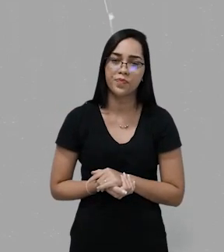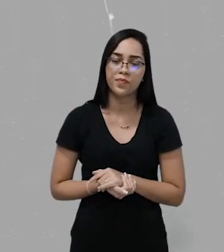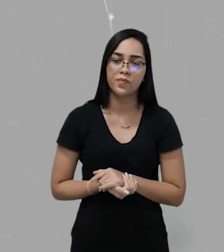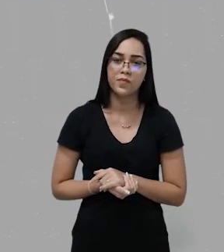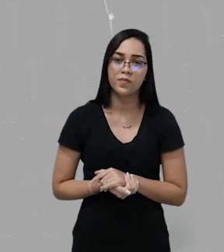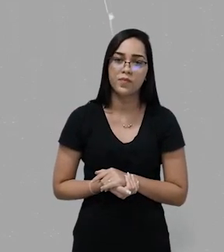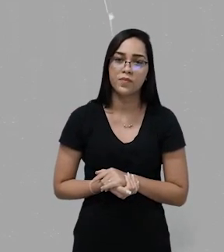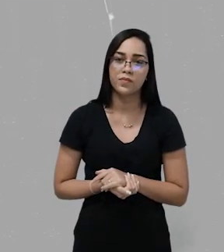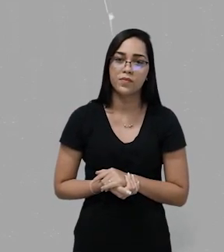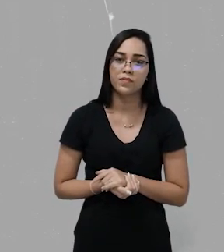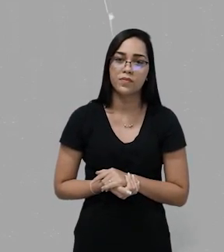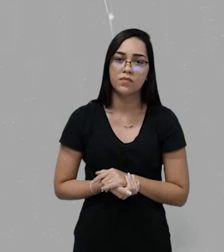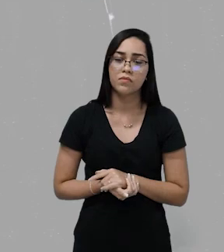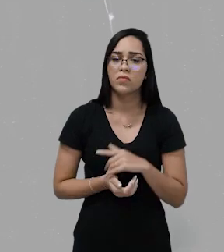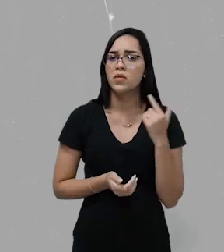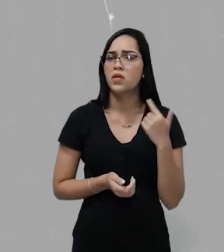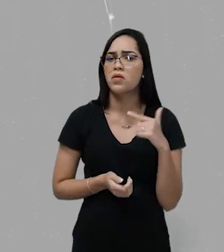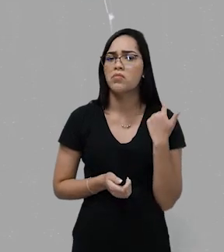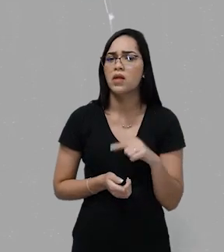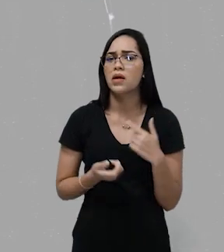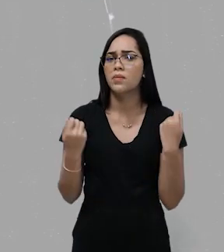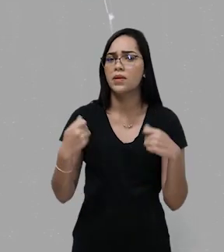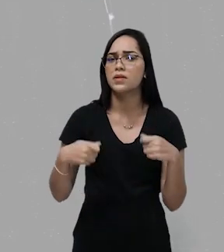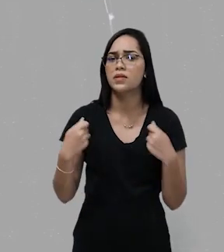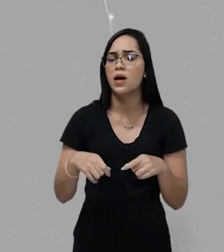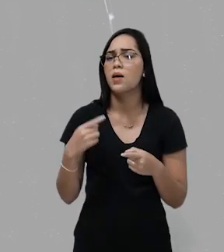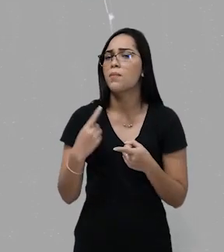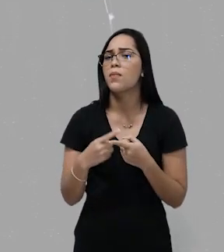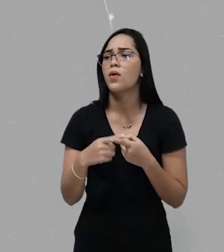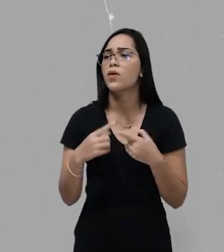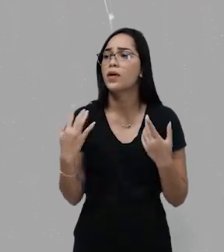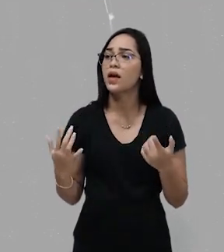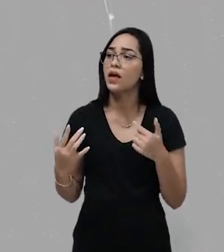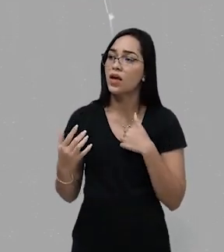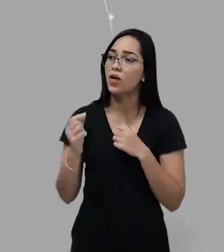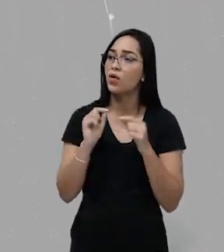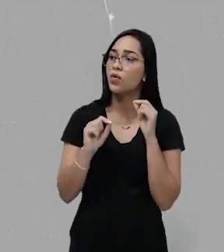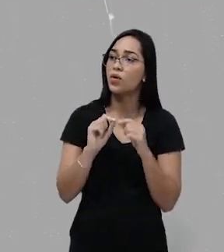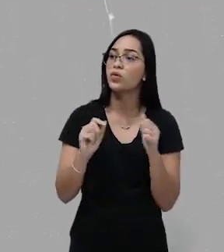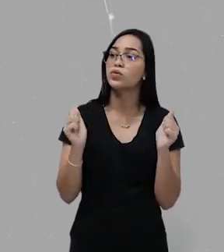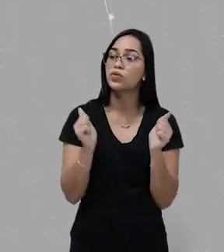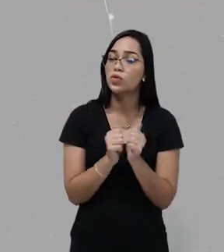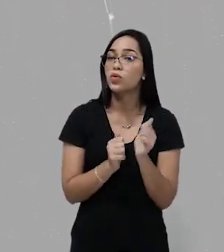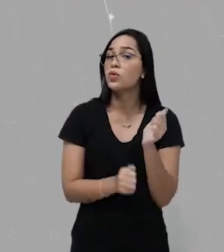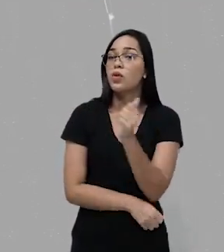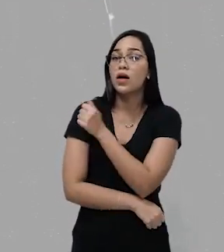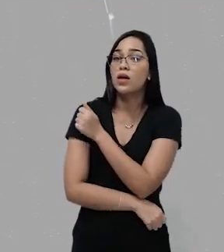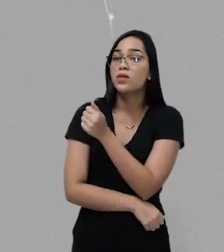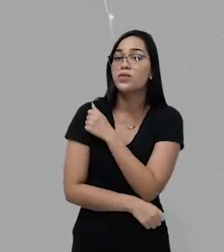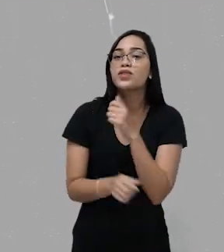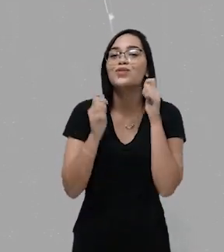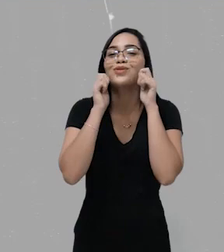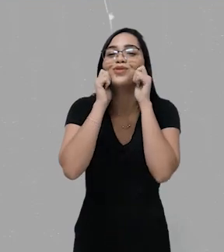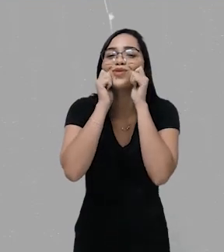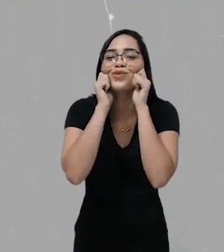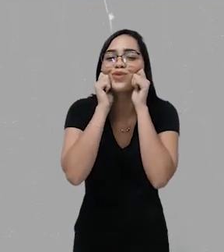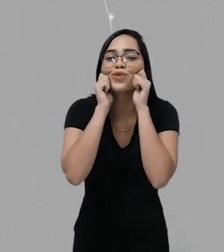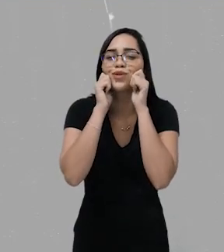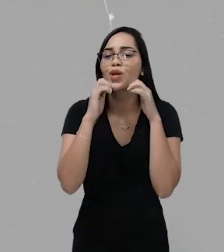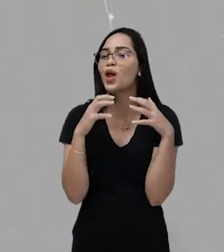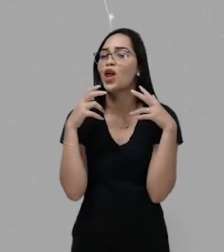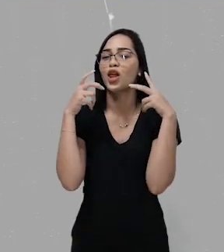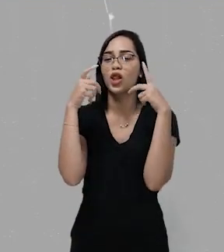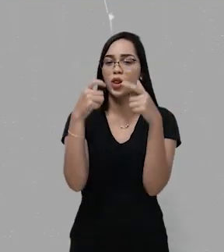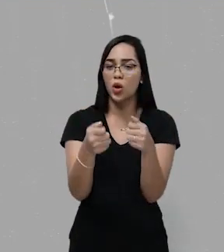é o contrário. Eu não tenho nenhuma necessidade disso. Por quê? Porque eu estou lidando com os nossos alunos, os nossos chuchus, em